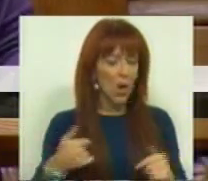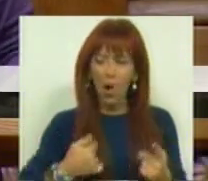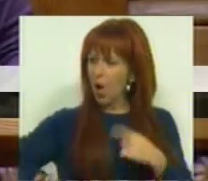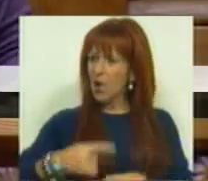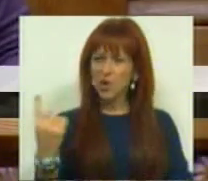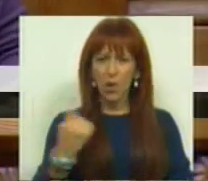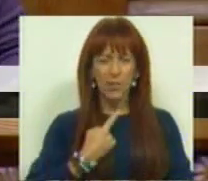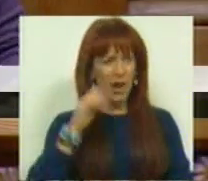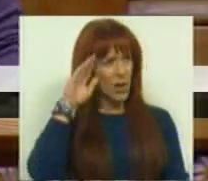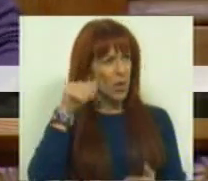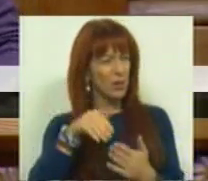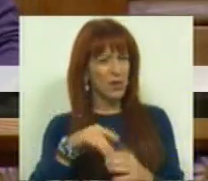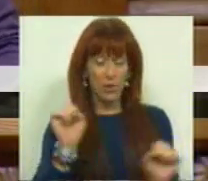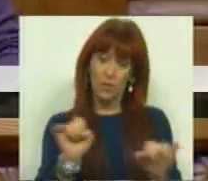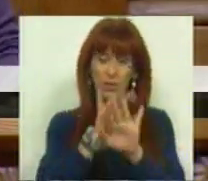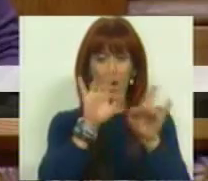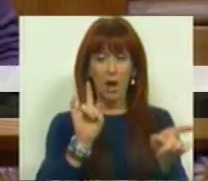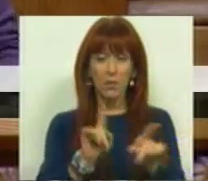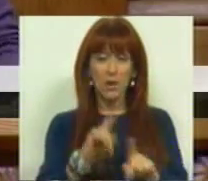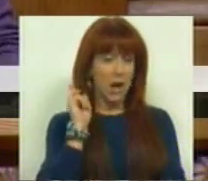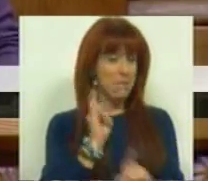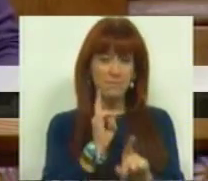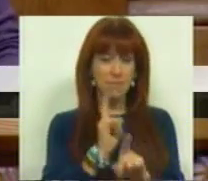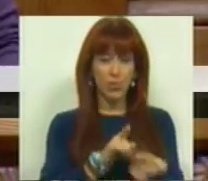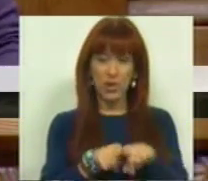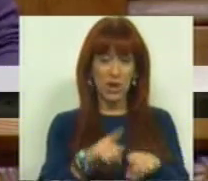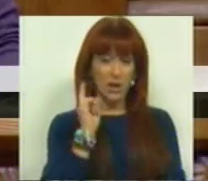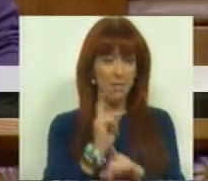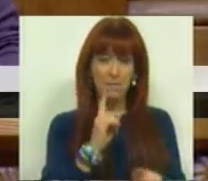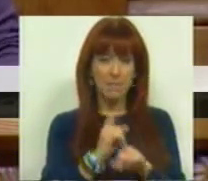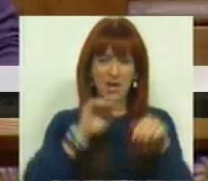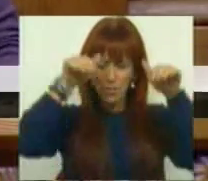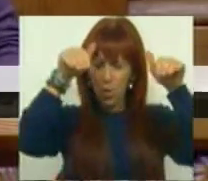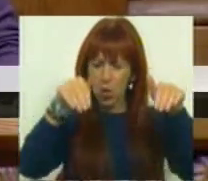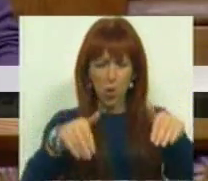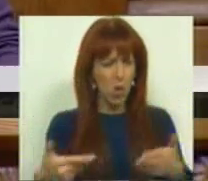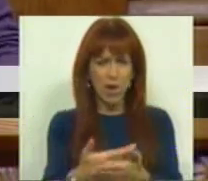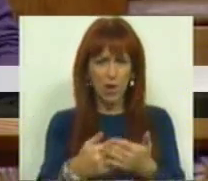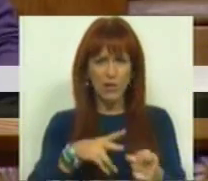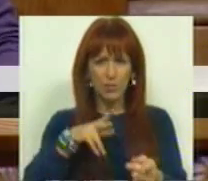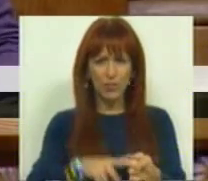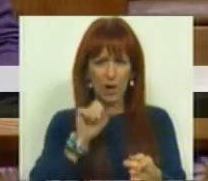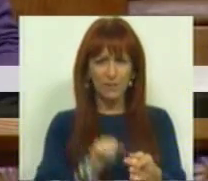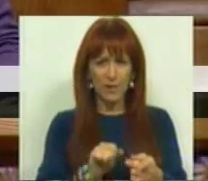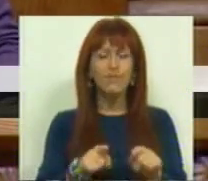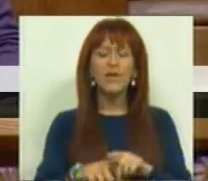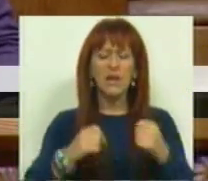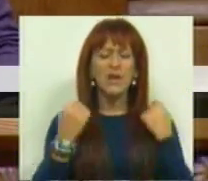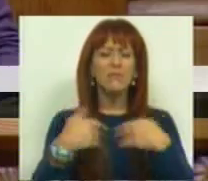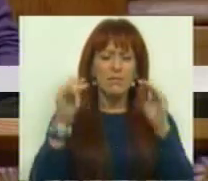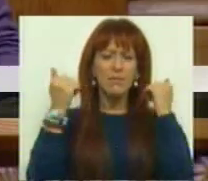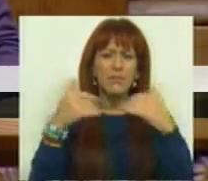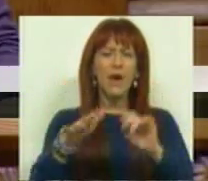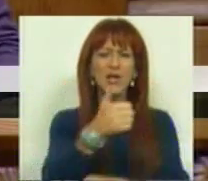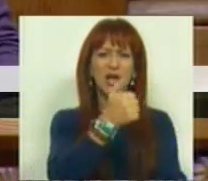seríamos obrigados a concluir o óbvio, que são as mesmas políticas que estão a afundar a economia do país e que têm atirado